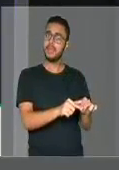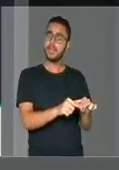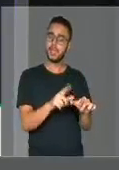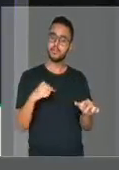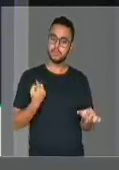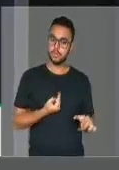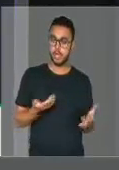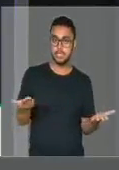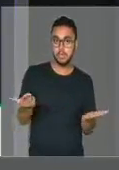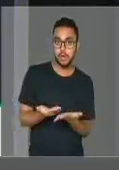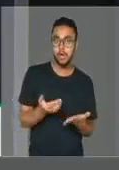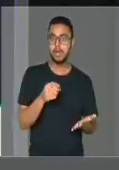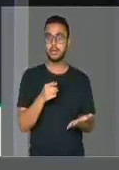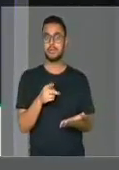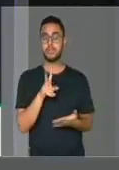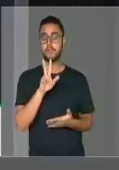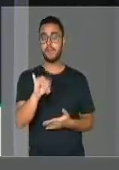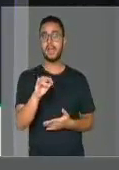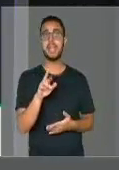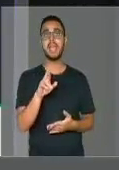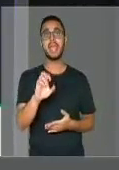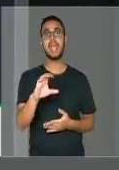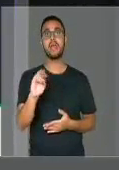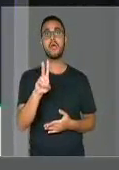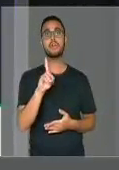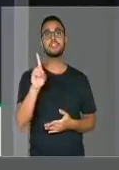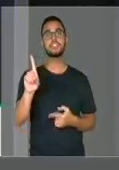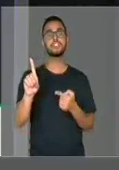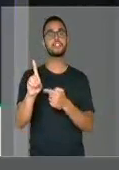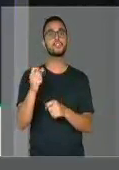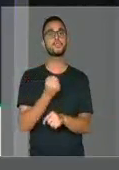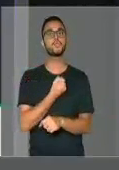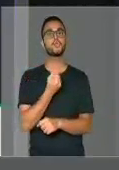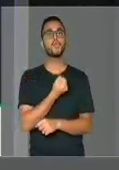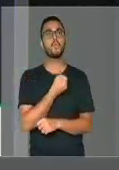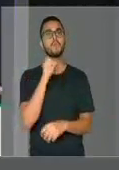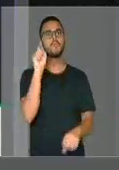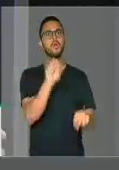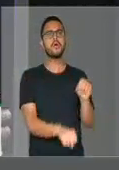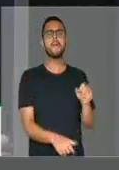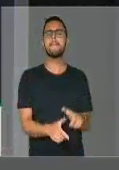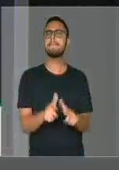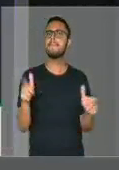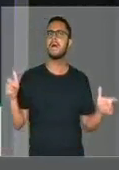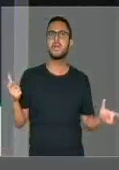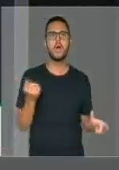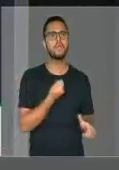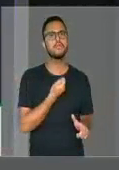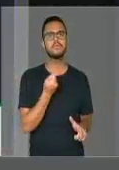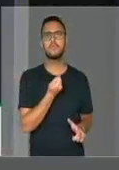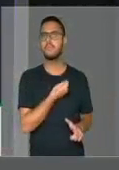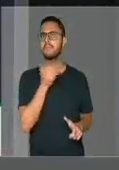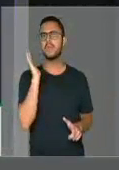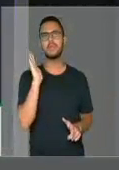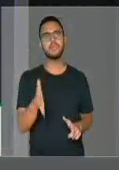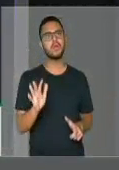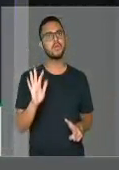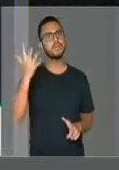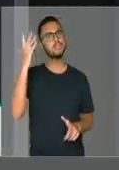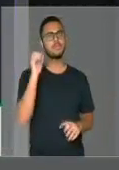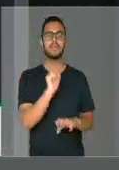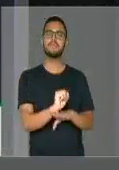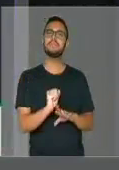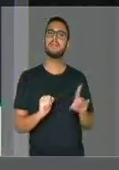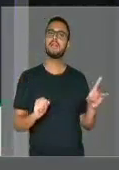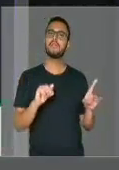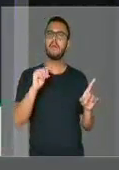bater esse ano o recorde em número de homicídios, o maior número de homicídios já registrado na história do estado do